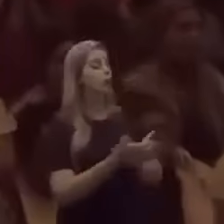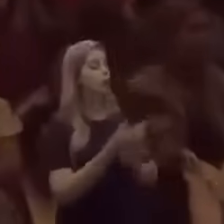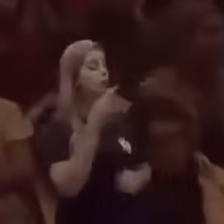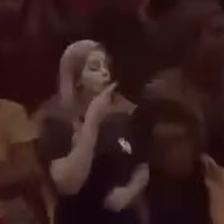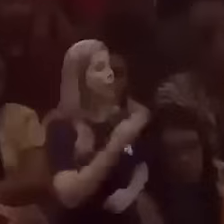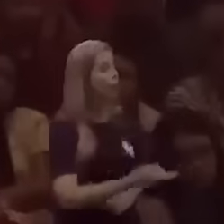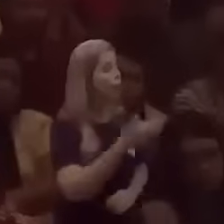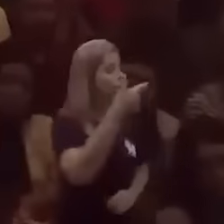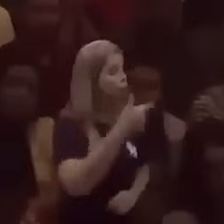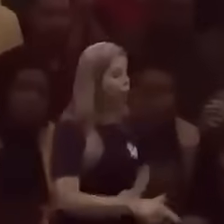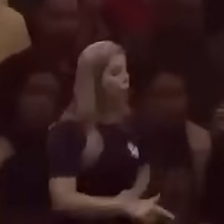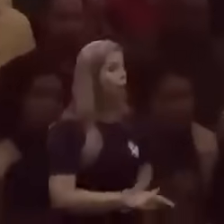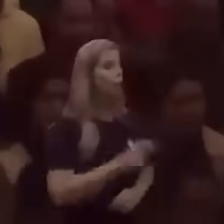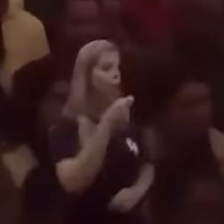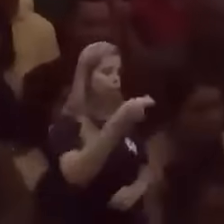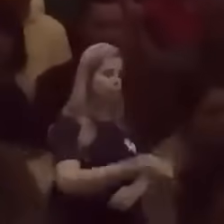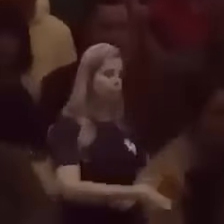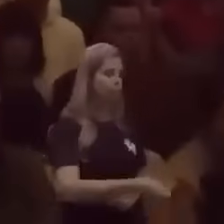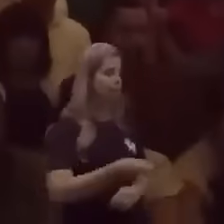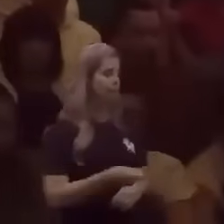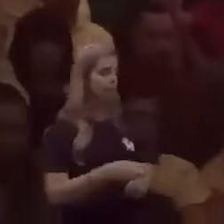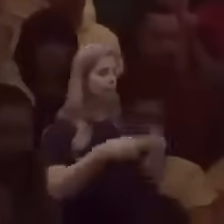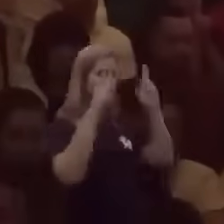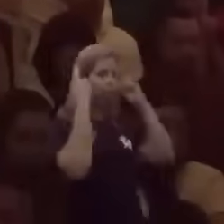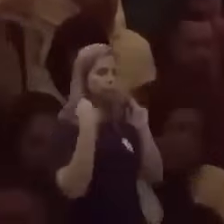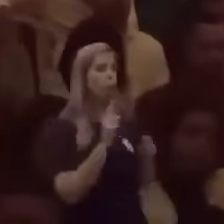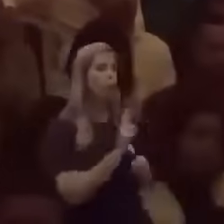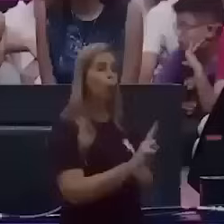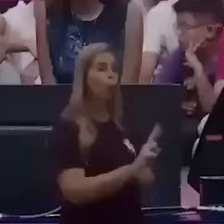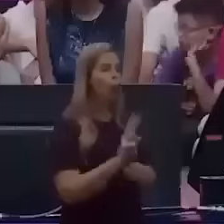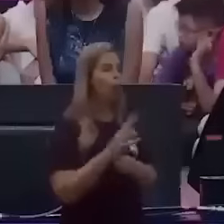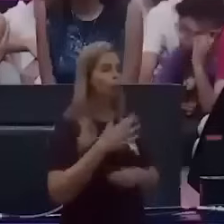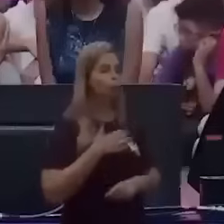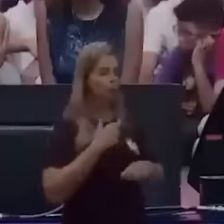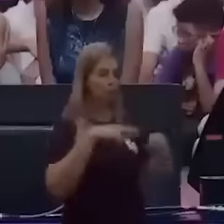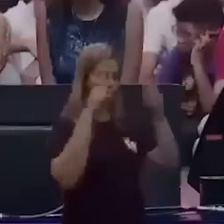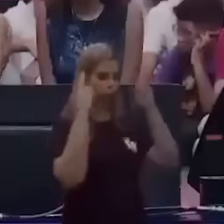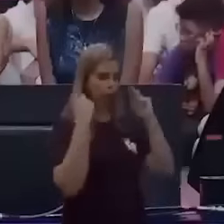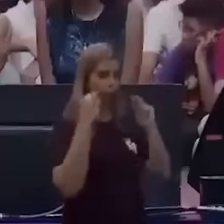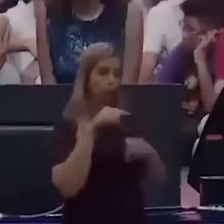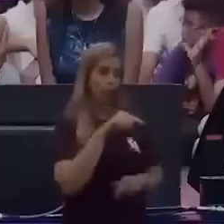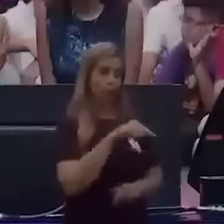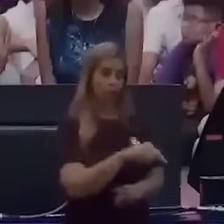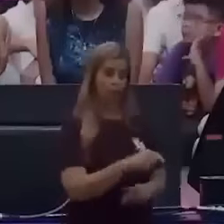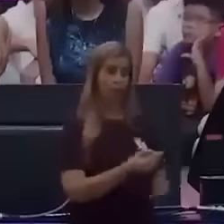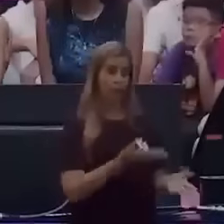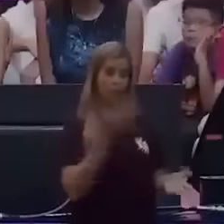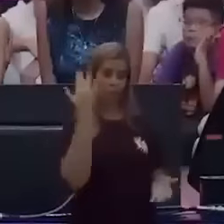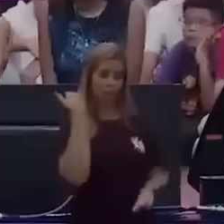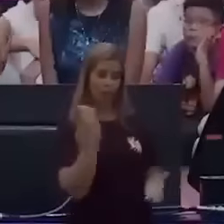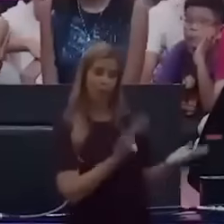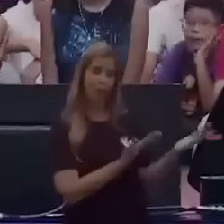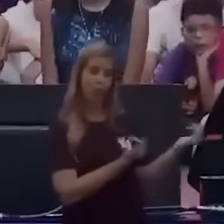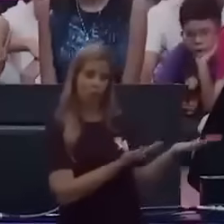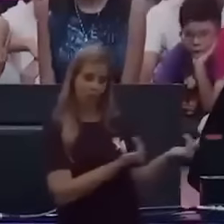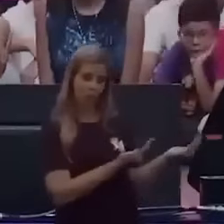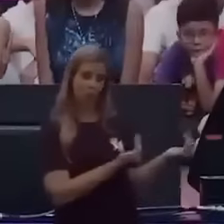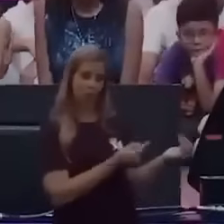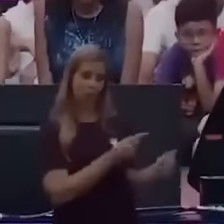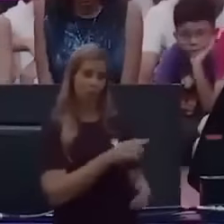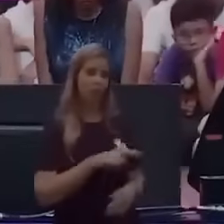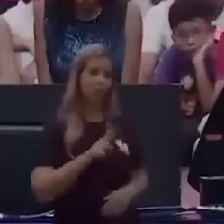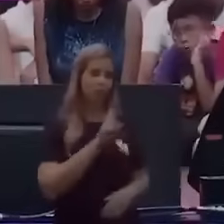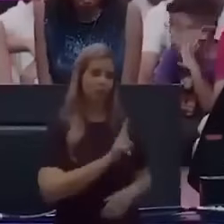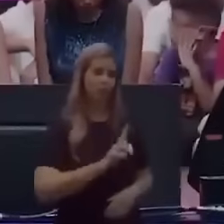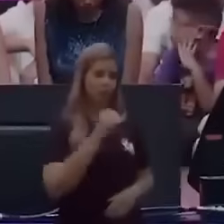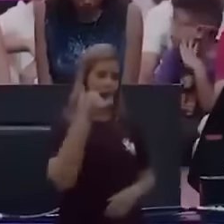ovelhas. Em verdade te digo que quando eras mais moço, tu te cingias a ti mesmo e andavas por